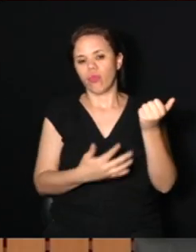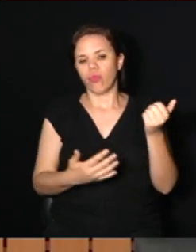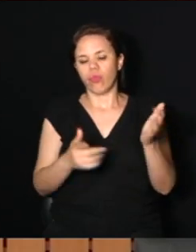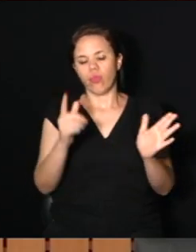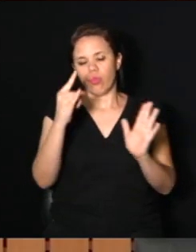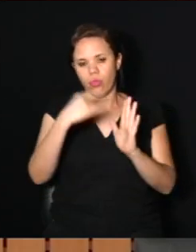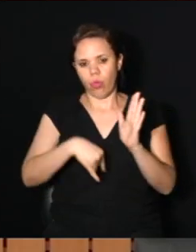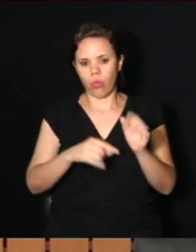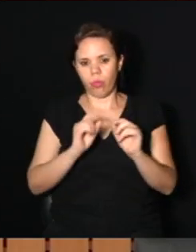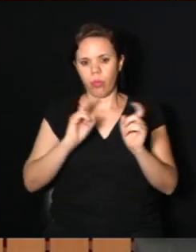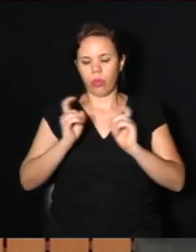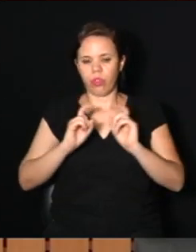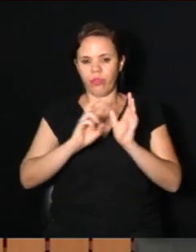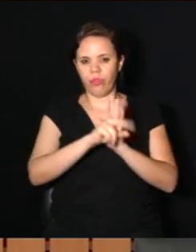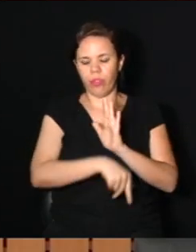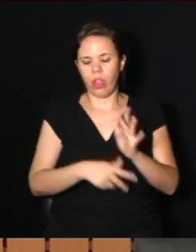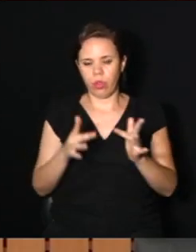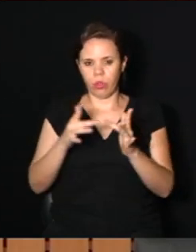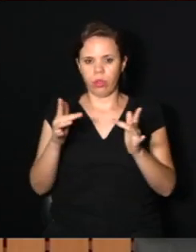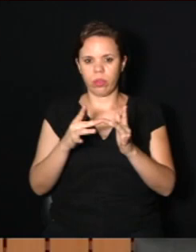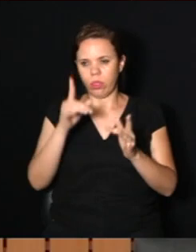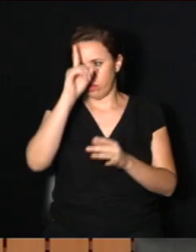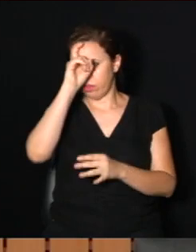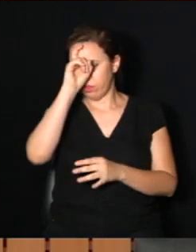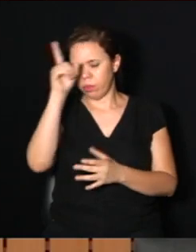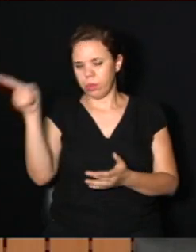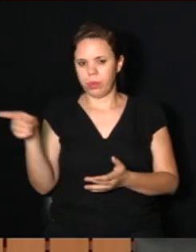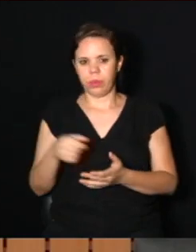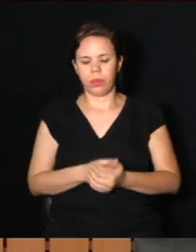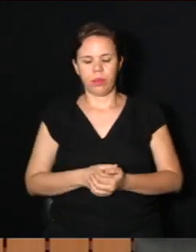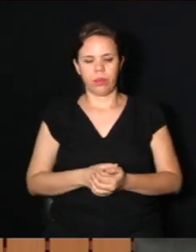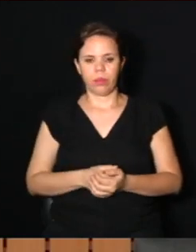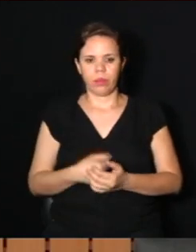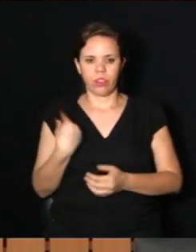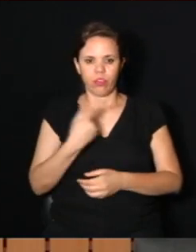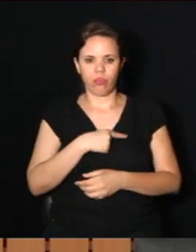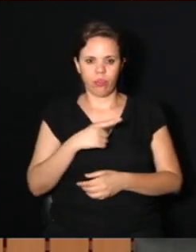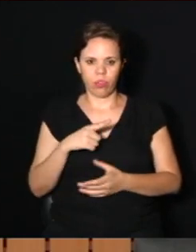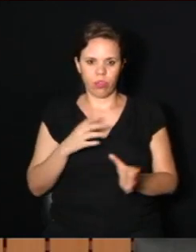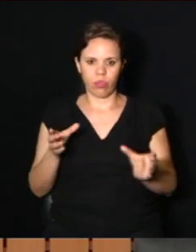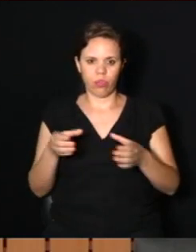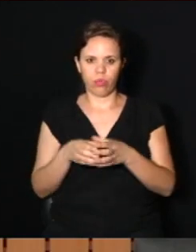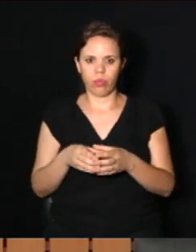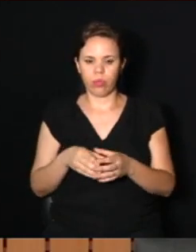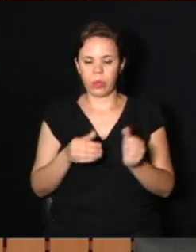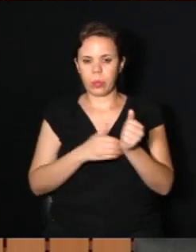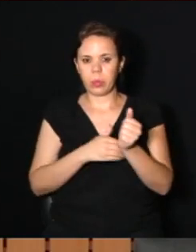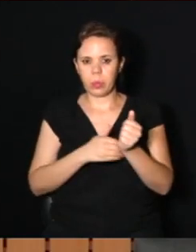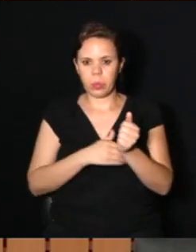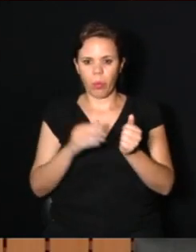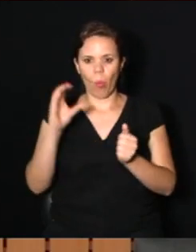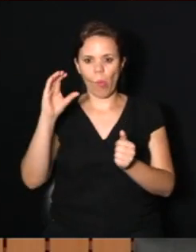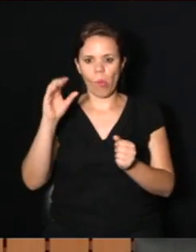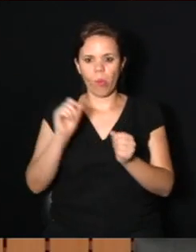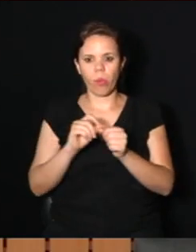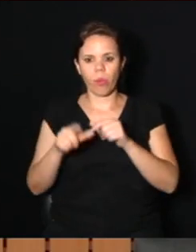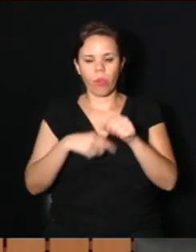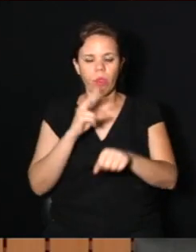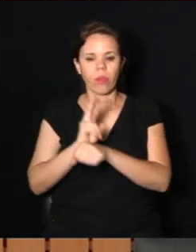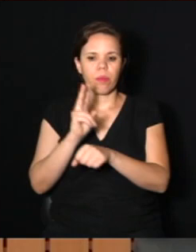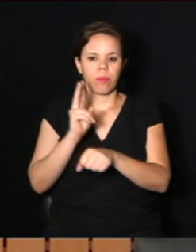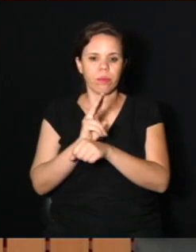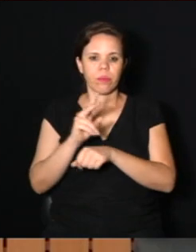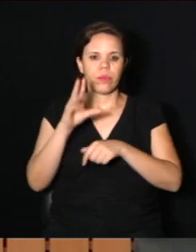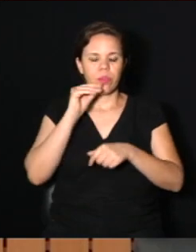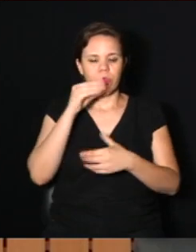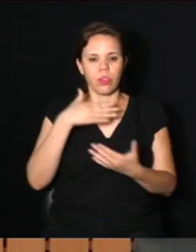eles fizeram em contato com o Hospital Mário Gatti, que a gente, enquanto conselho, tem que manter em sigilo, inclusive para a proteção das trabalhadoras e trabalhadores.